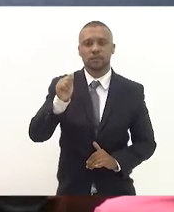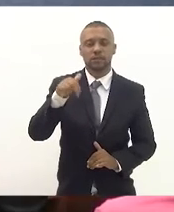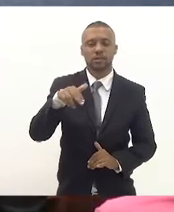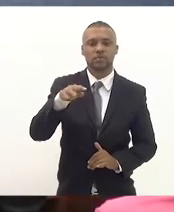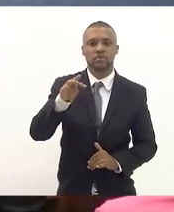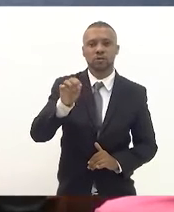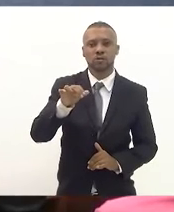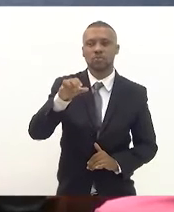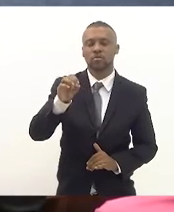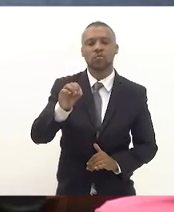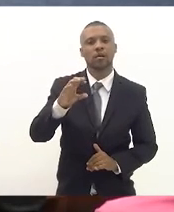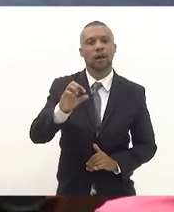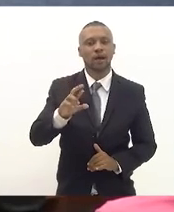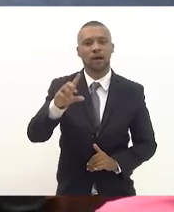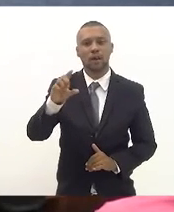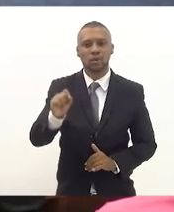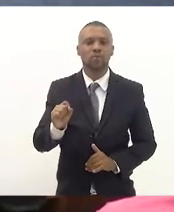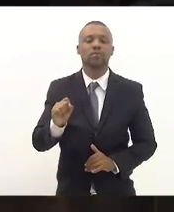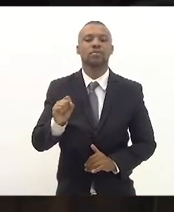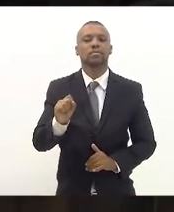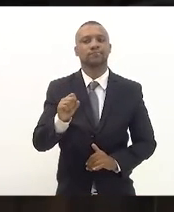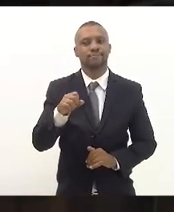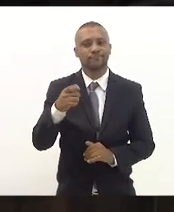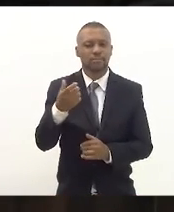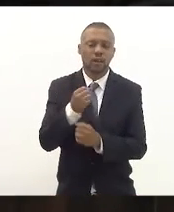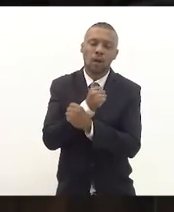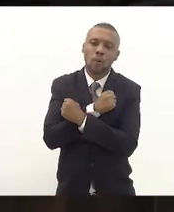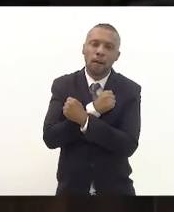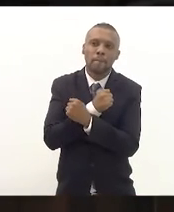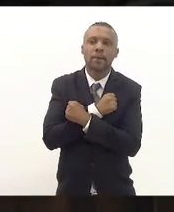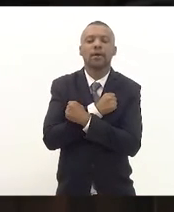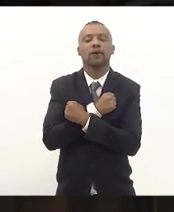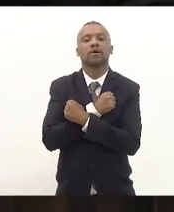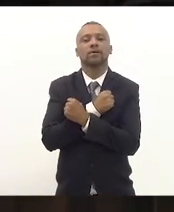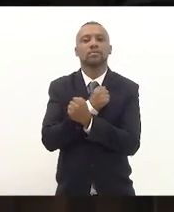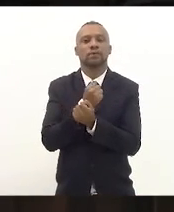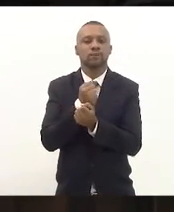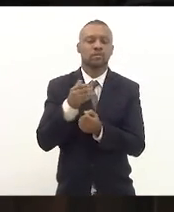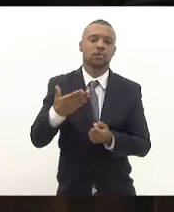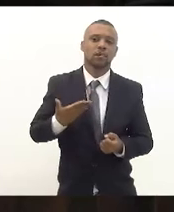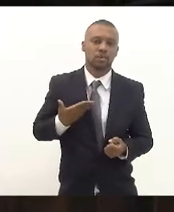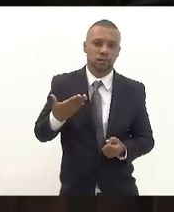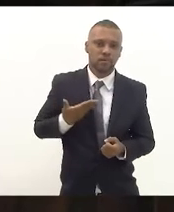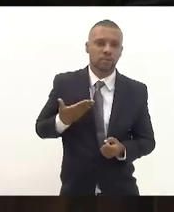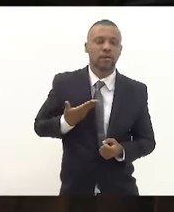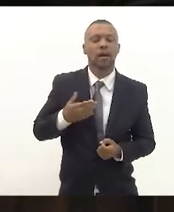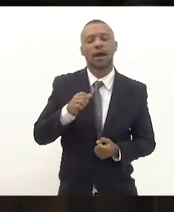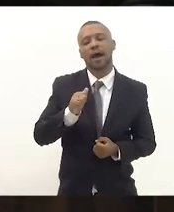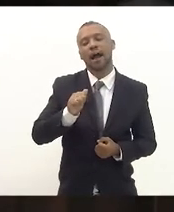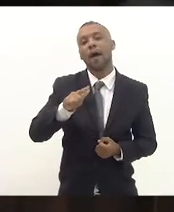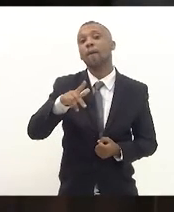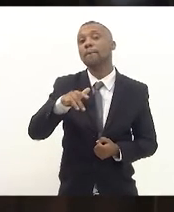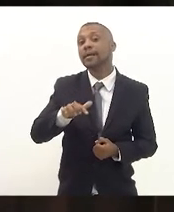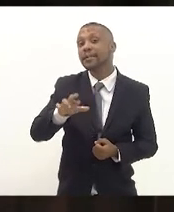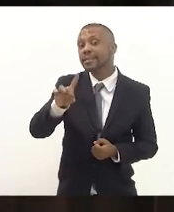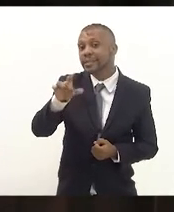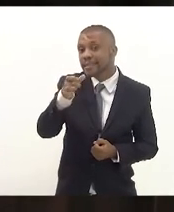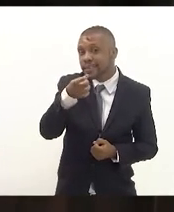nosso amigo Almeida almeidinha Manda um abraço para o nosso Almeidão